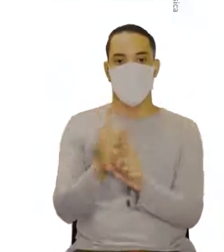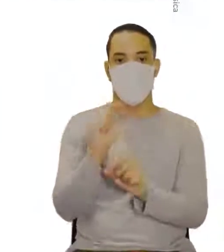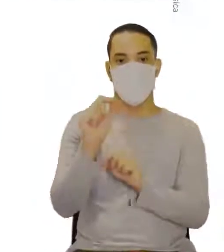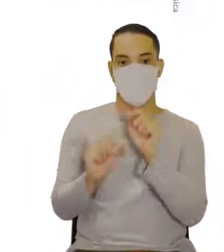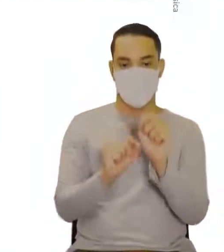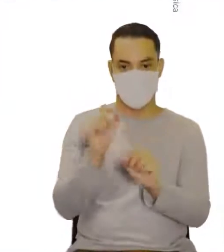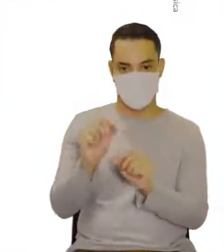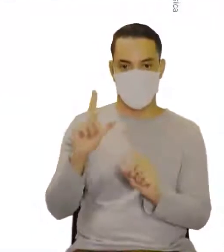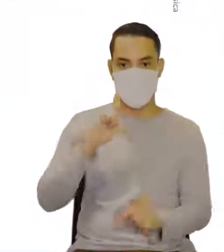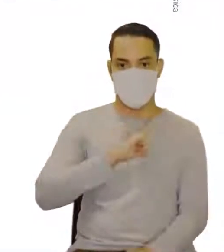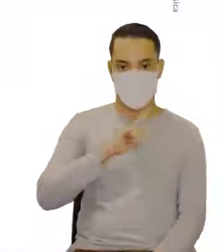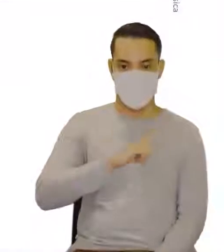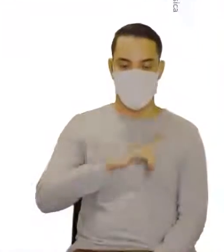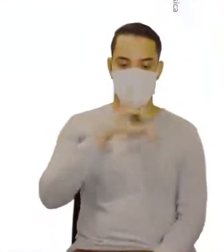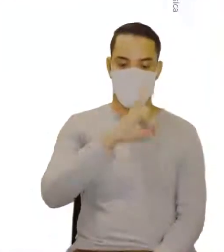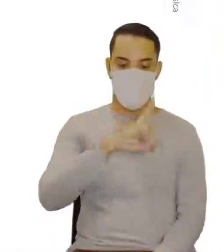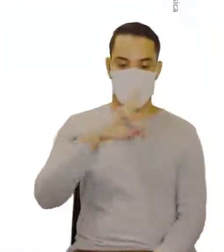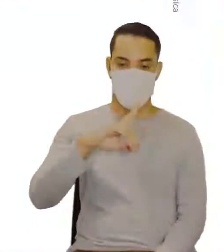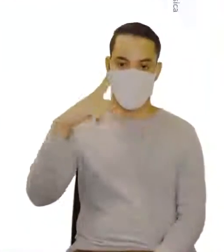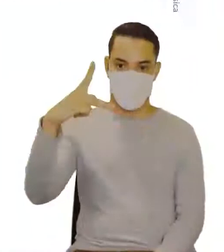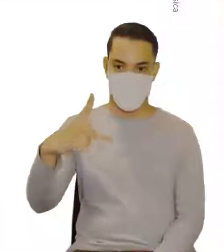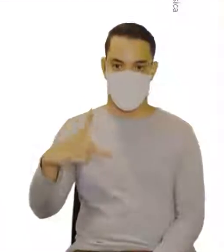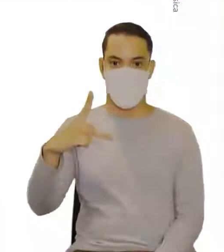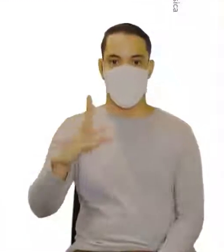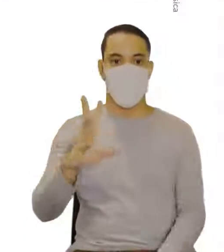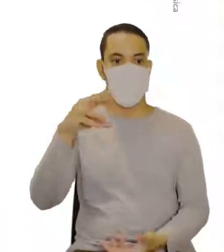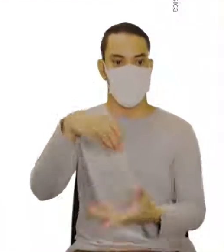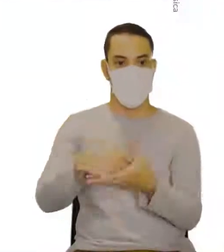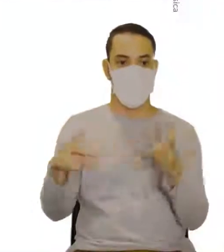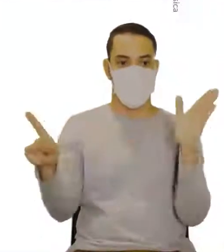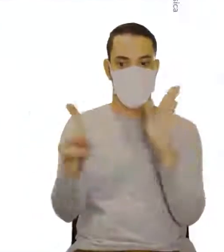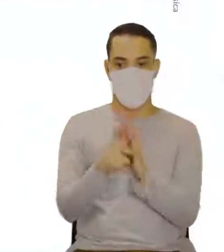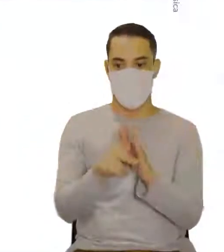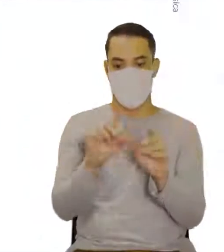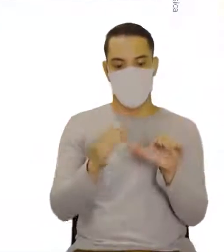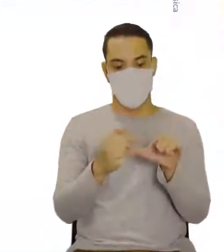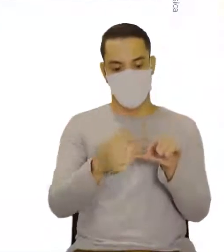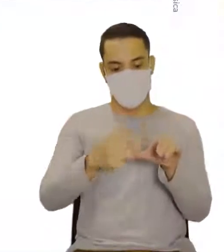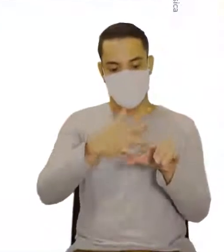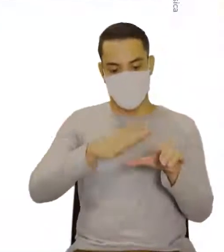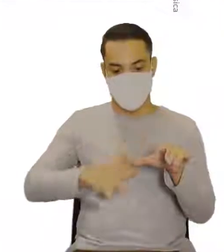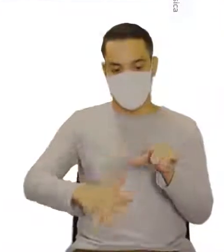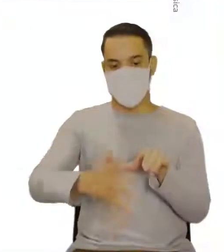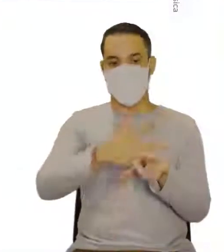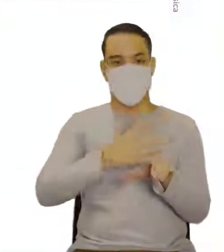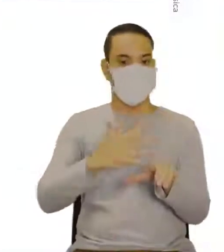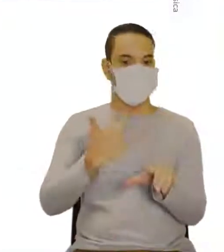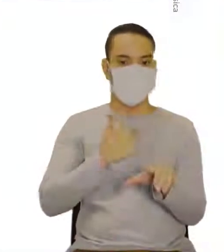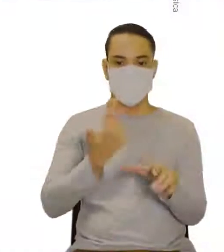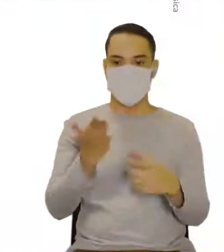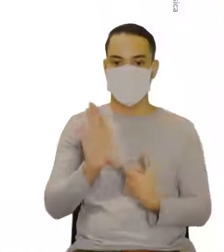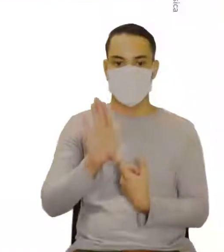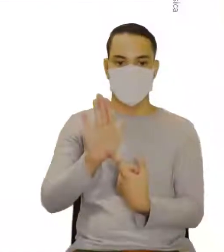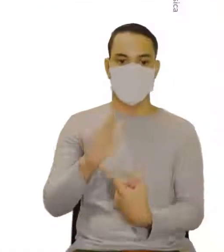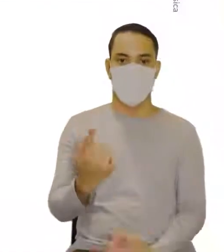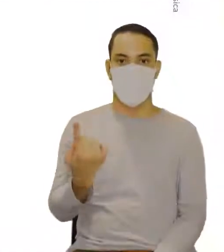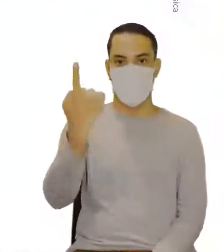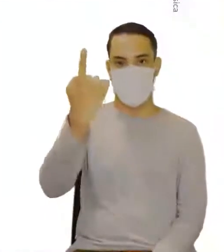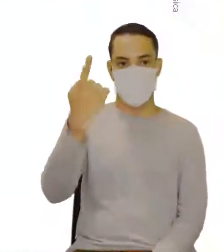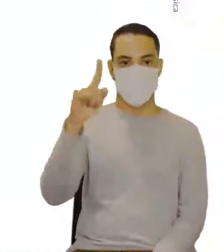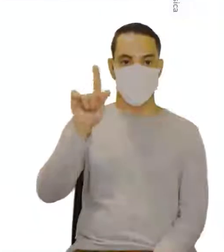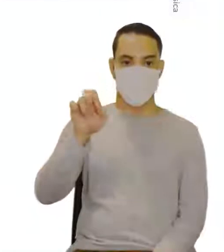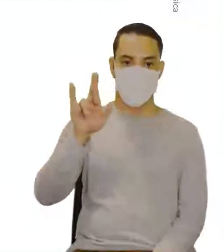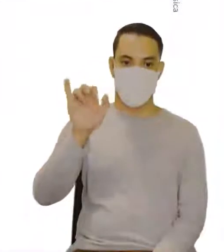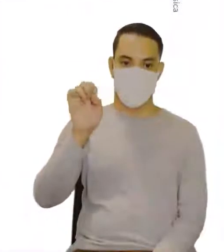certa diferença de potencial elétrico para um circuito que não pode ser fornecida por apenas um